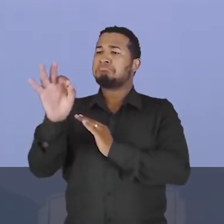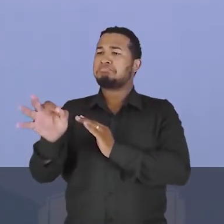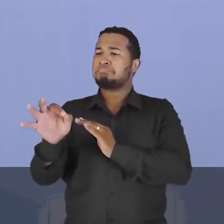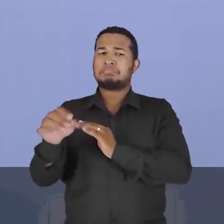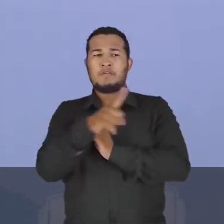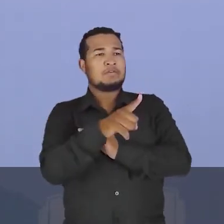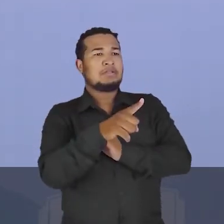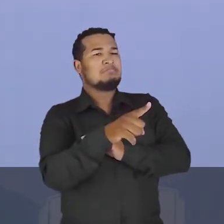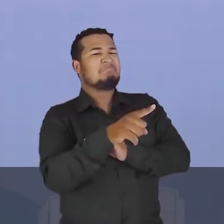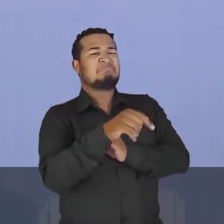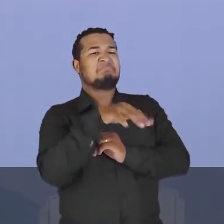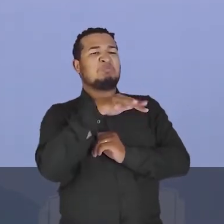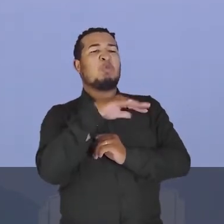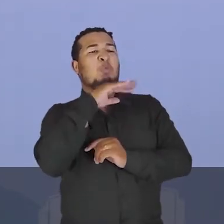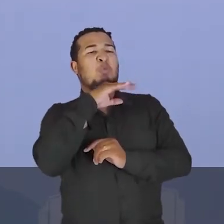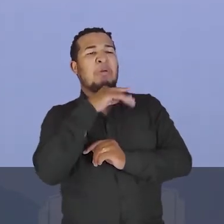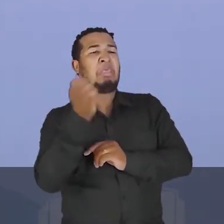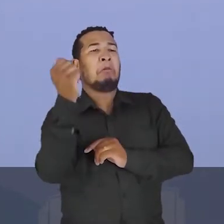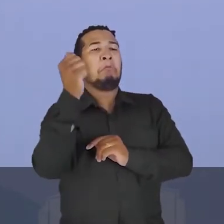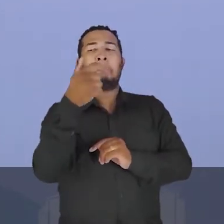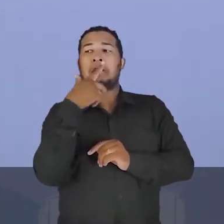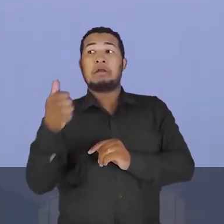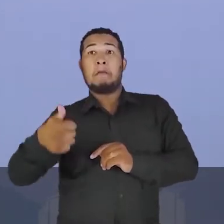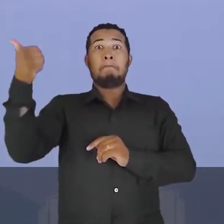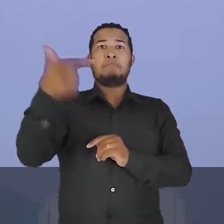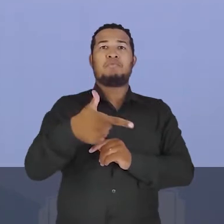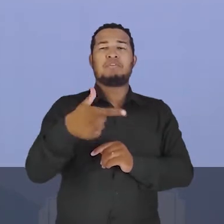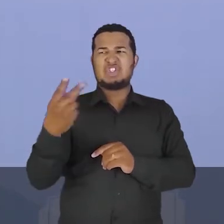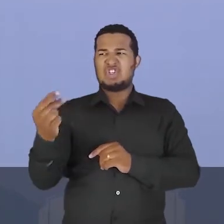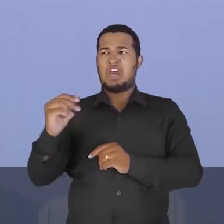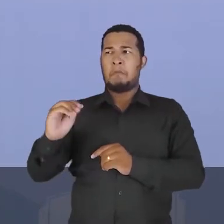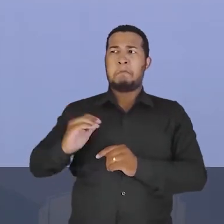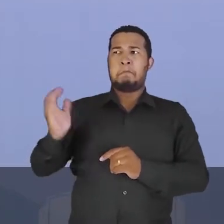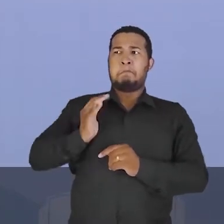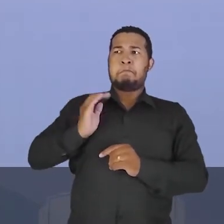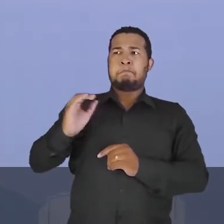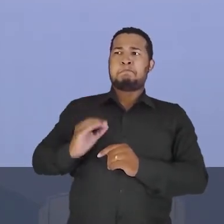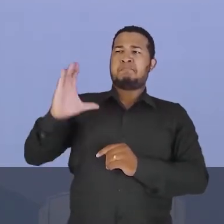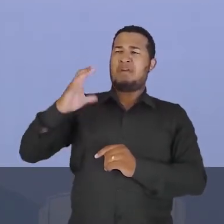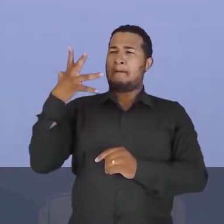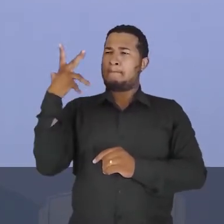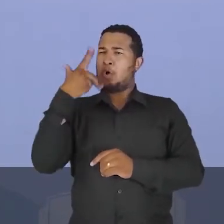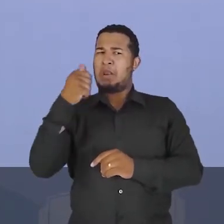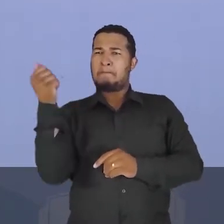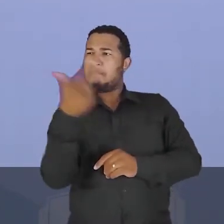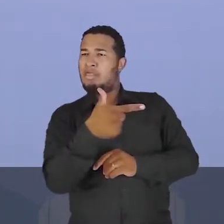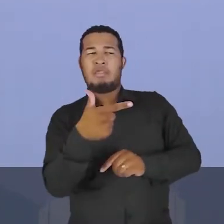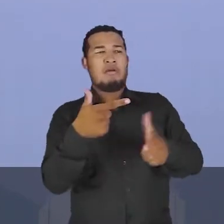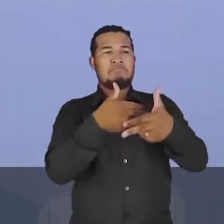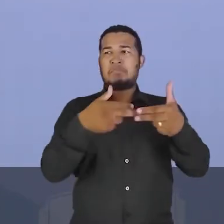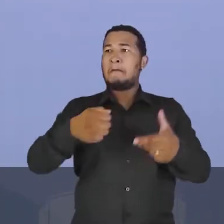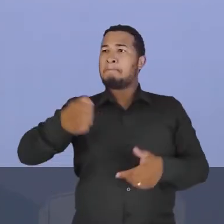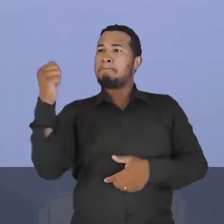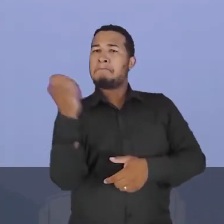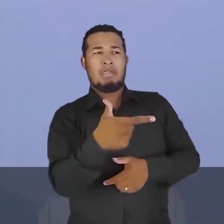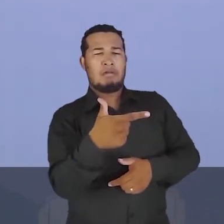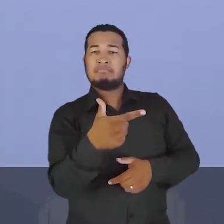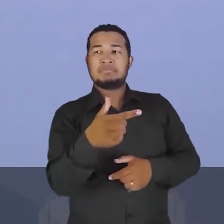mais especial que outra. Falar, aquele ali tem mais dinheiro, aquele ali é mais bonito, aquele ali ele precisa ter uma